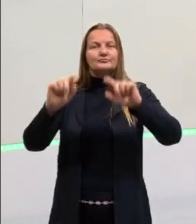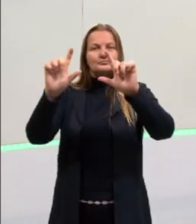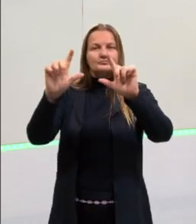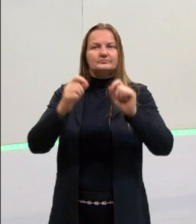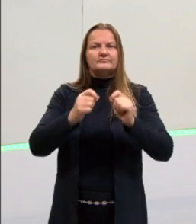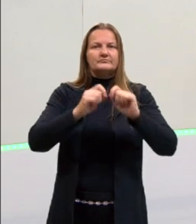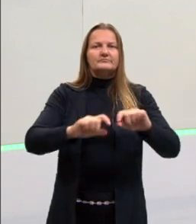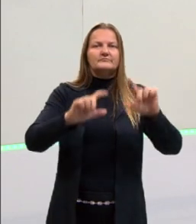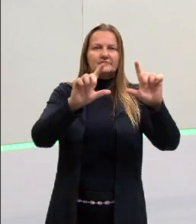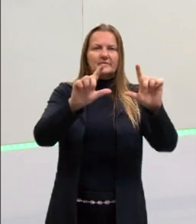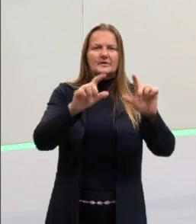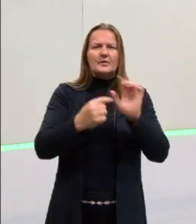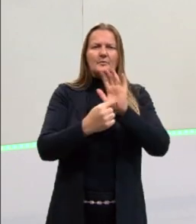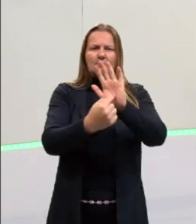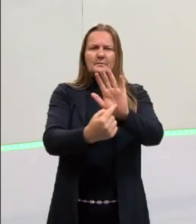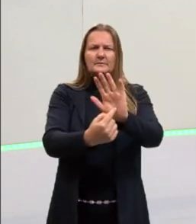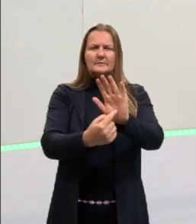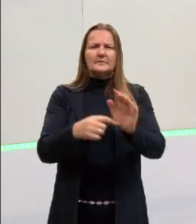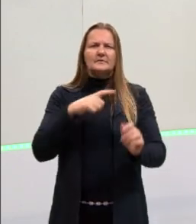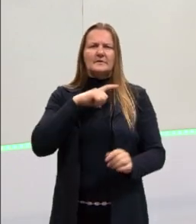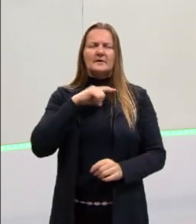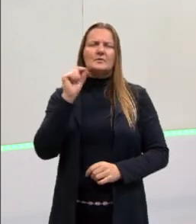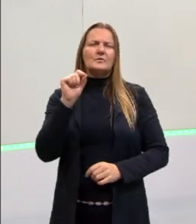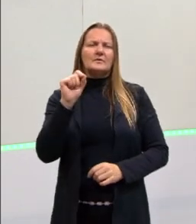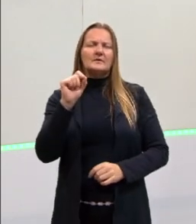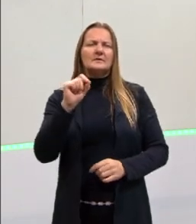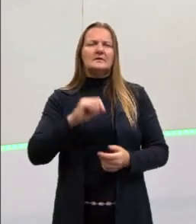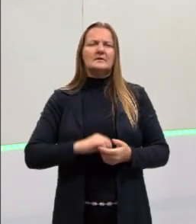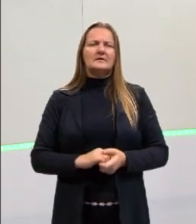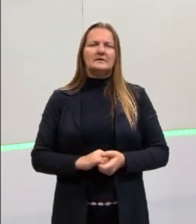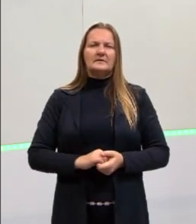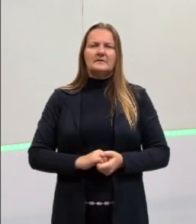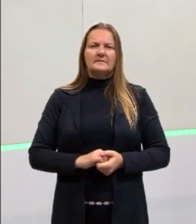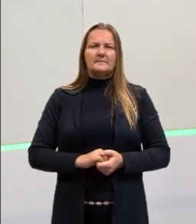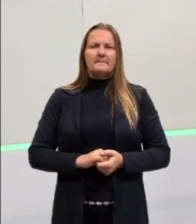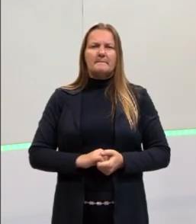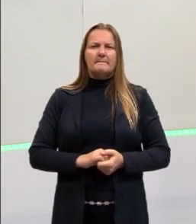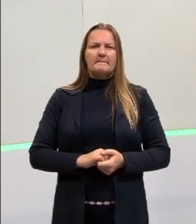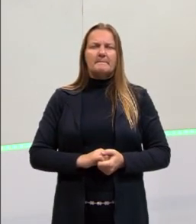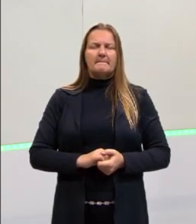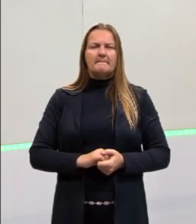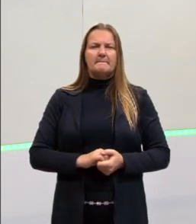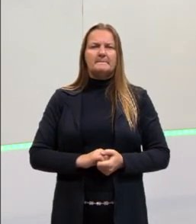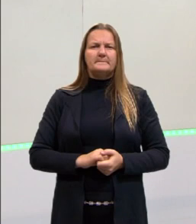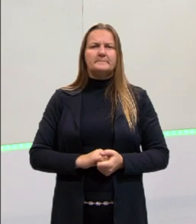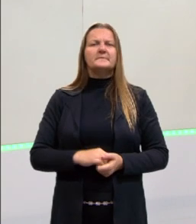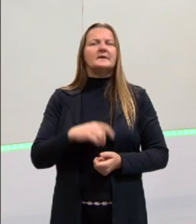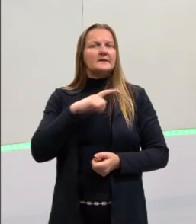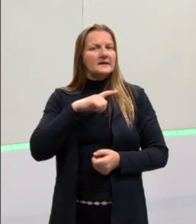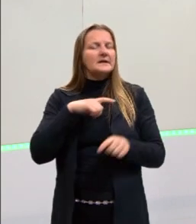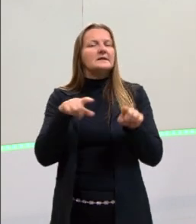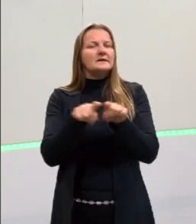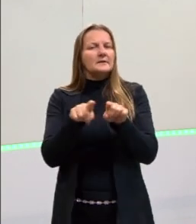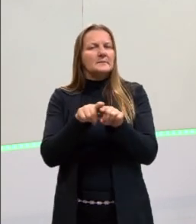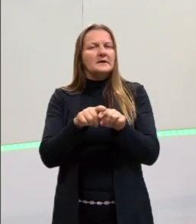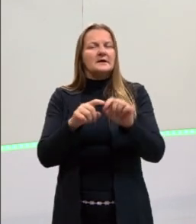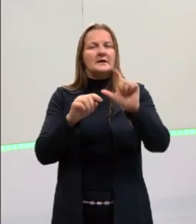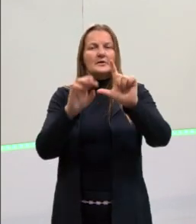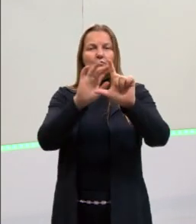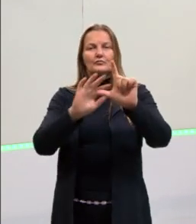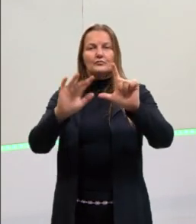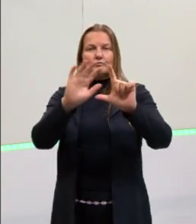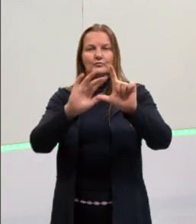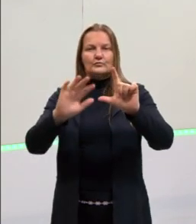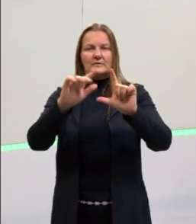em cada apresentação onde nós temos a o trecho nós teremos também um QR Code